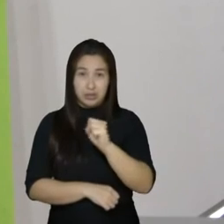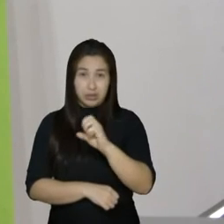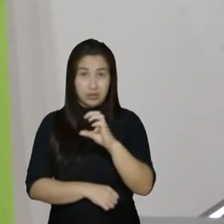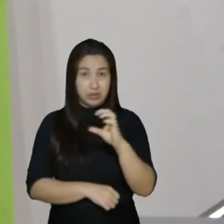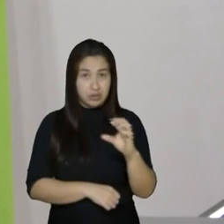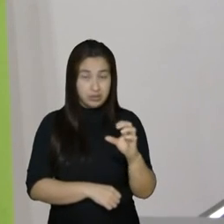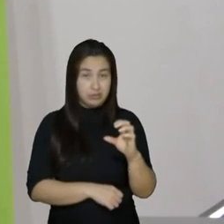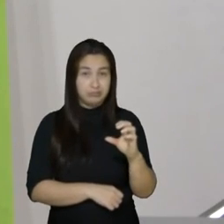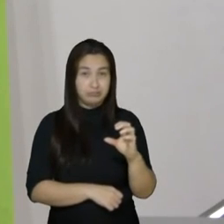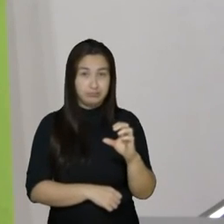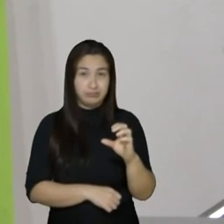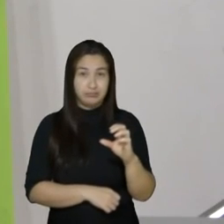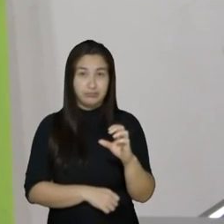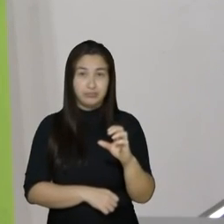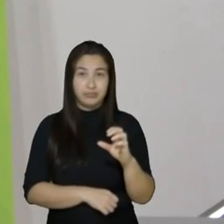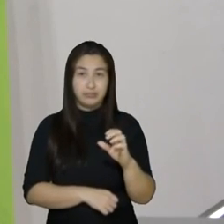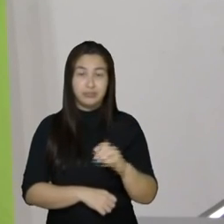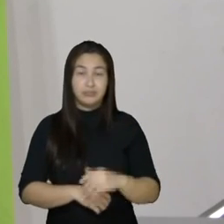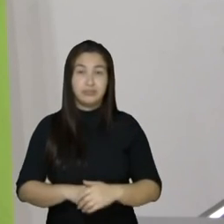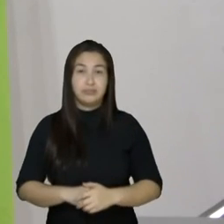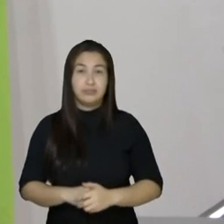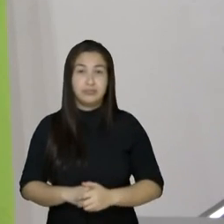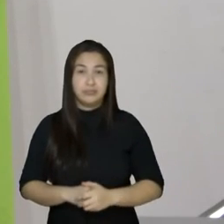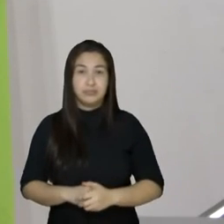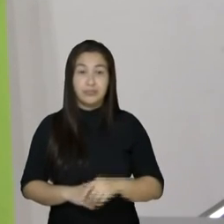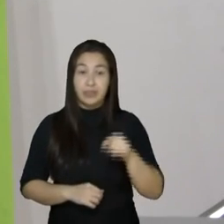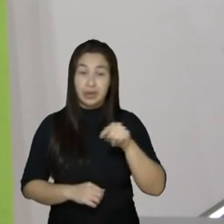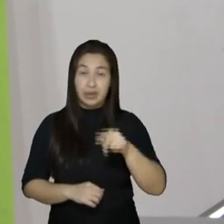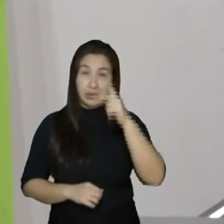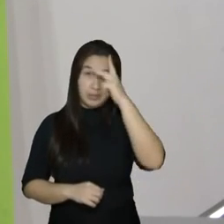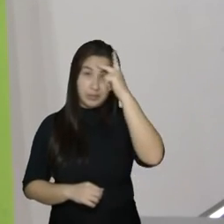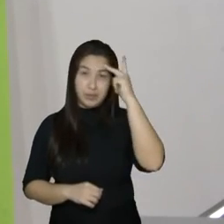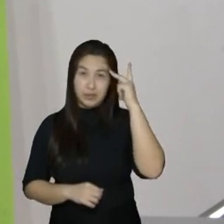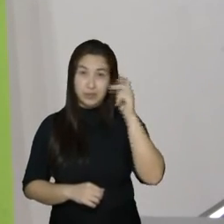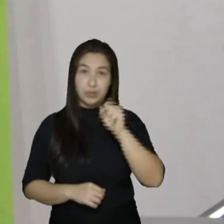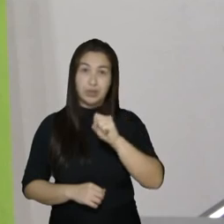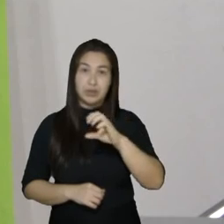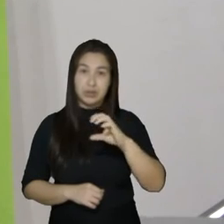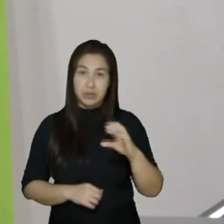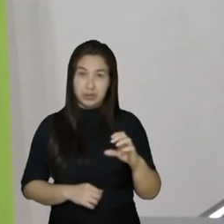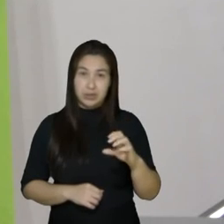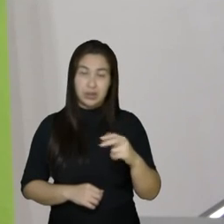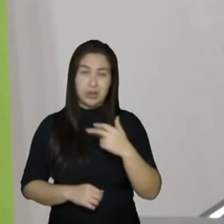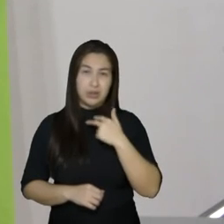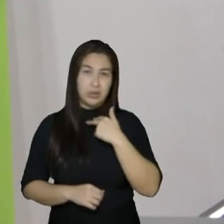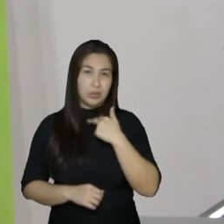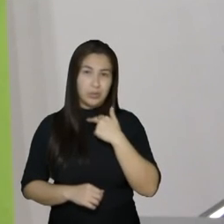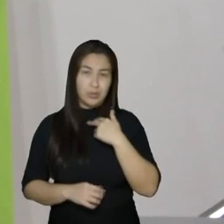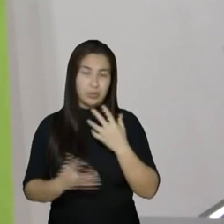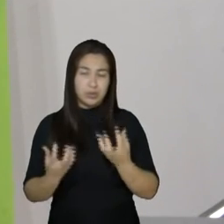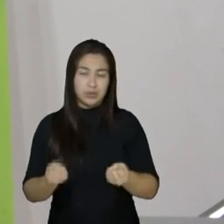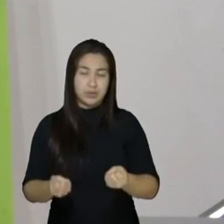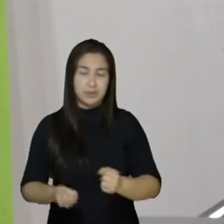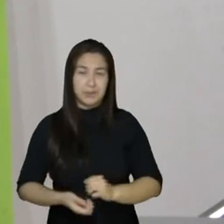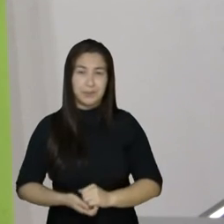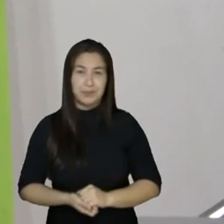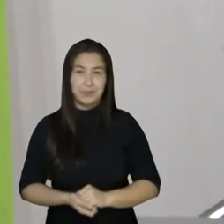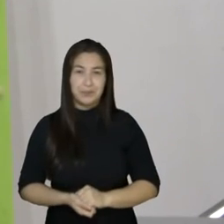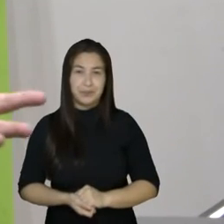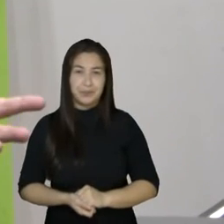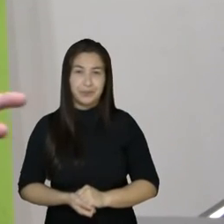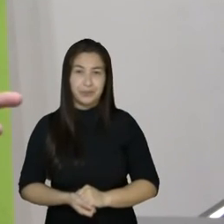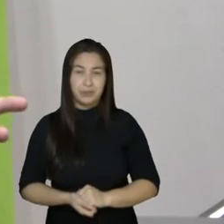potencial, com a gente catarinense, não é admissível. Um